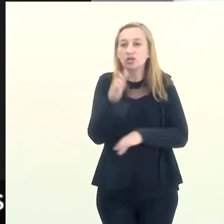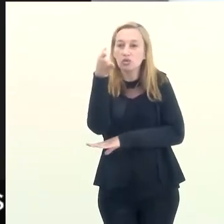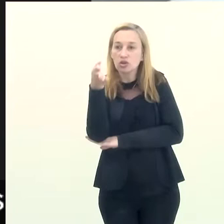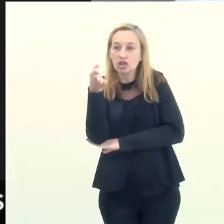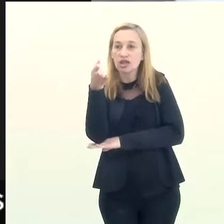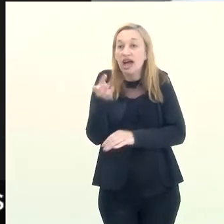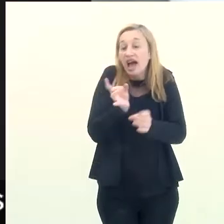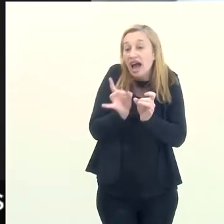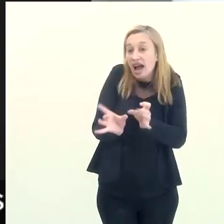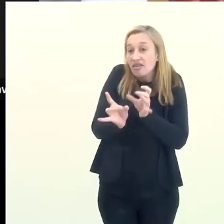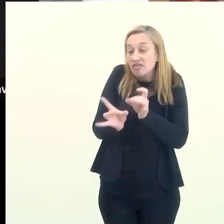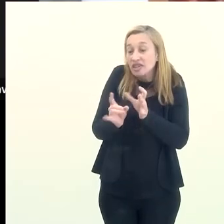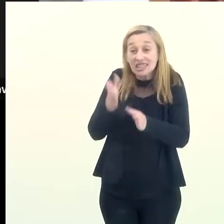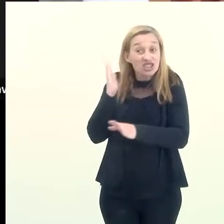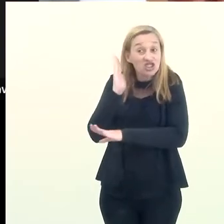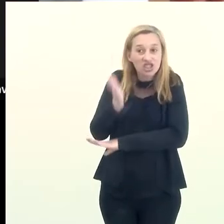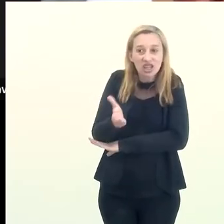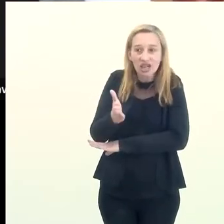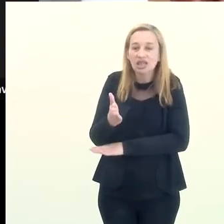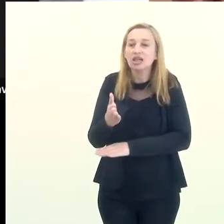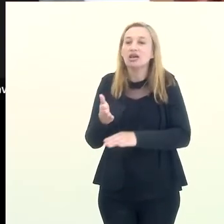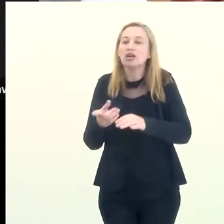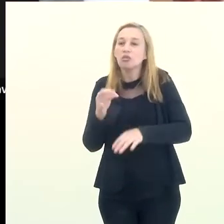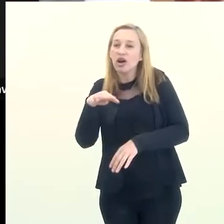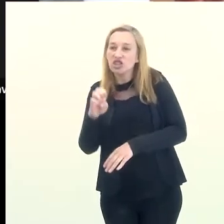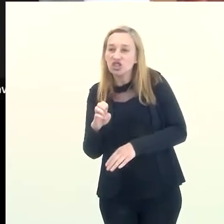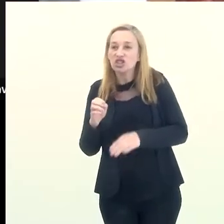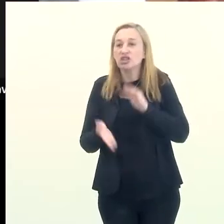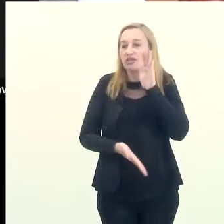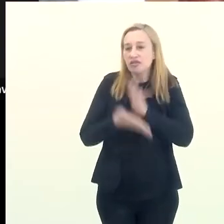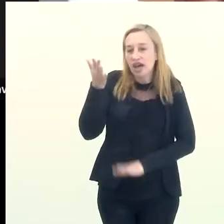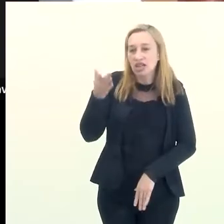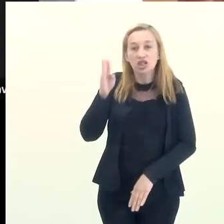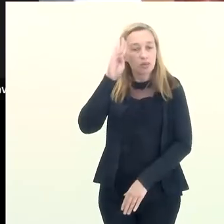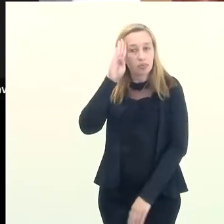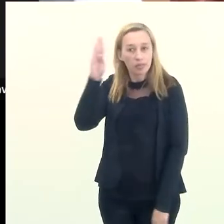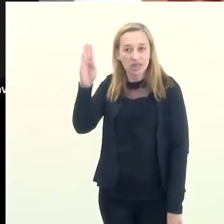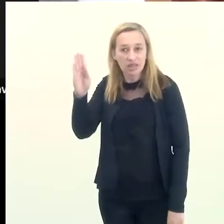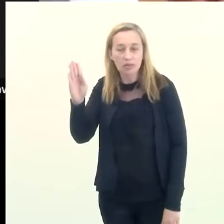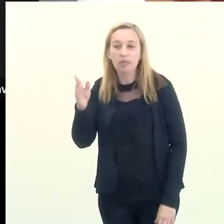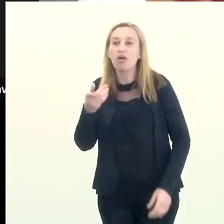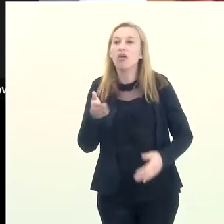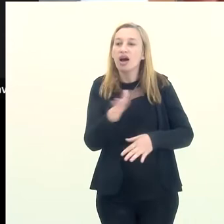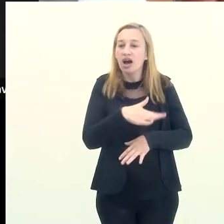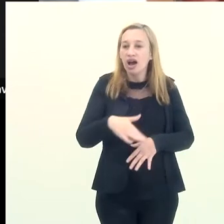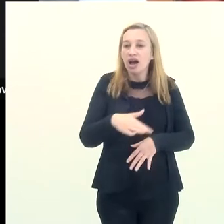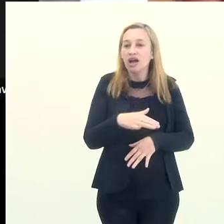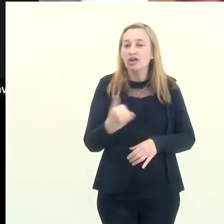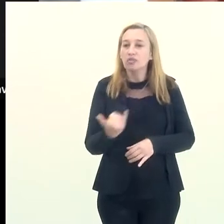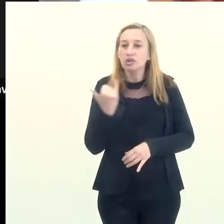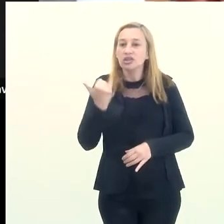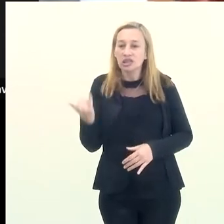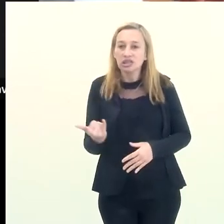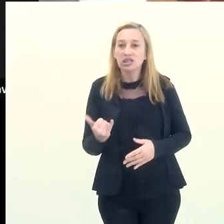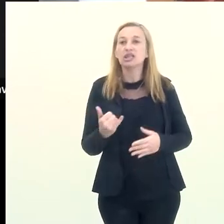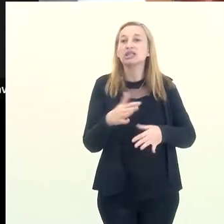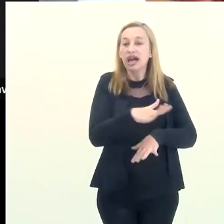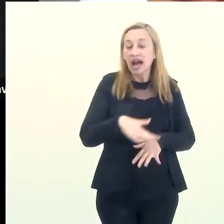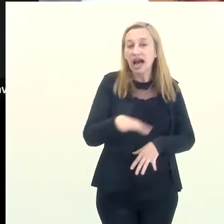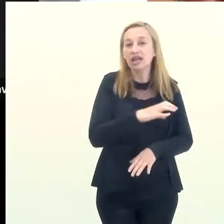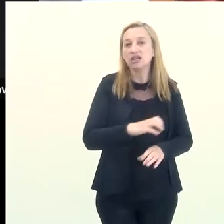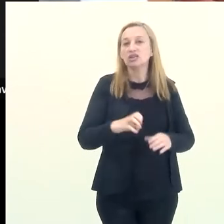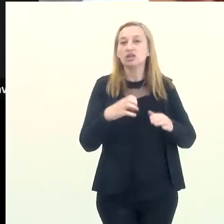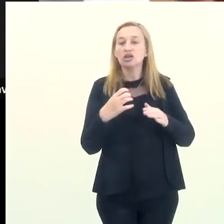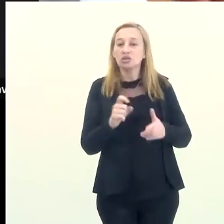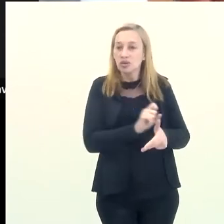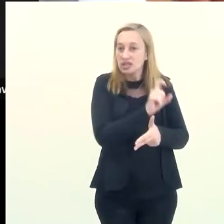fazendo a venda direta para os agentes de viagem de São Paulo, que é o nosso principal mercado emissor, né? Então, na